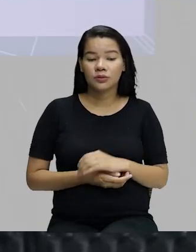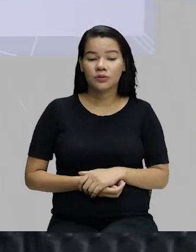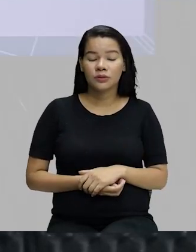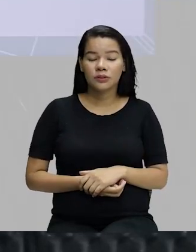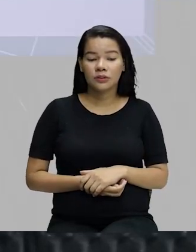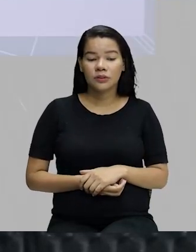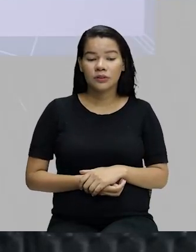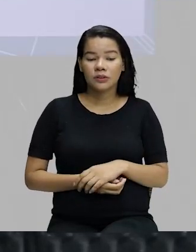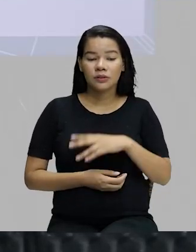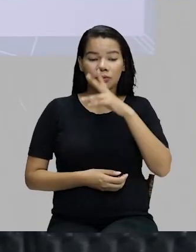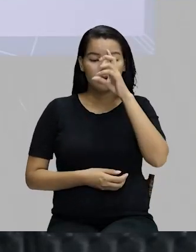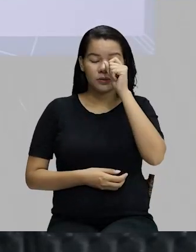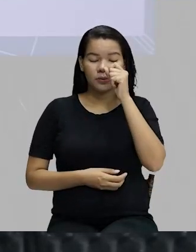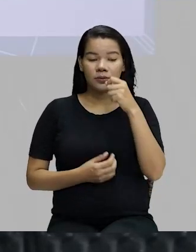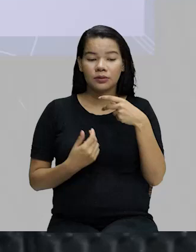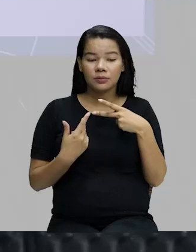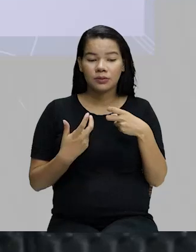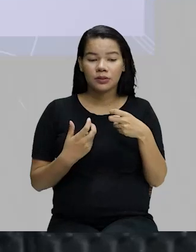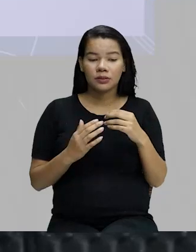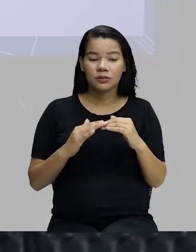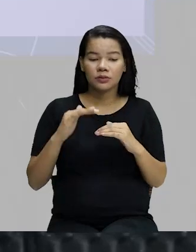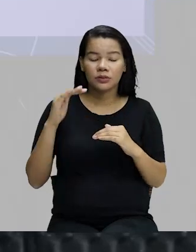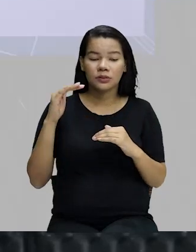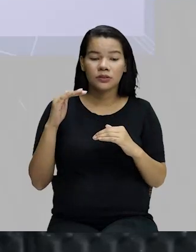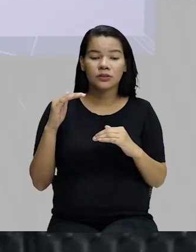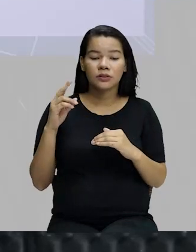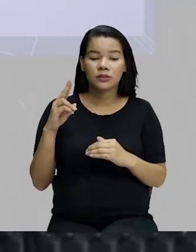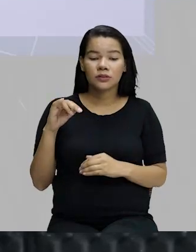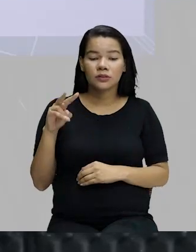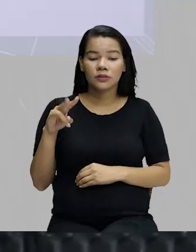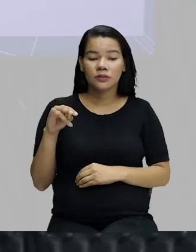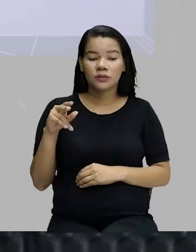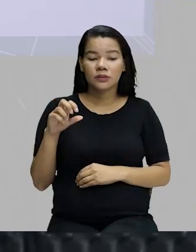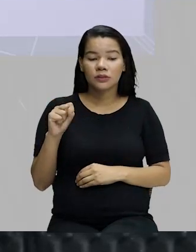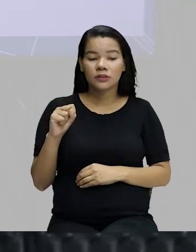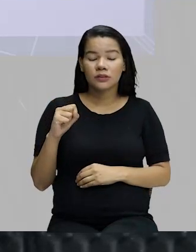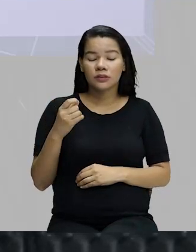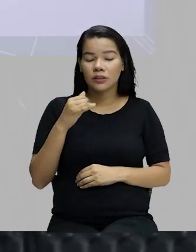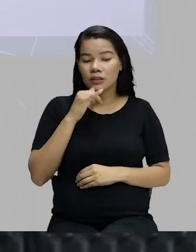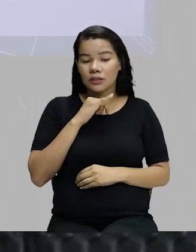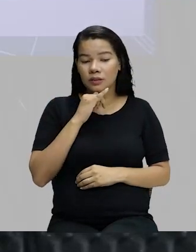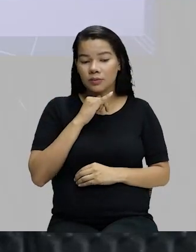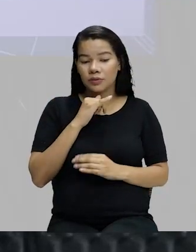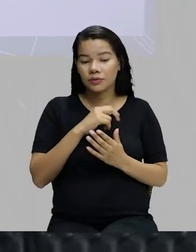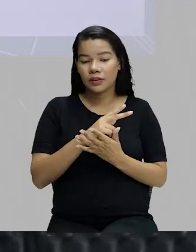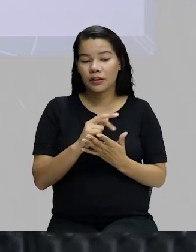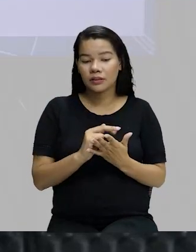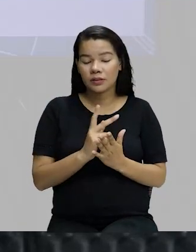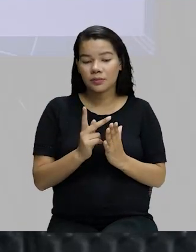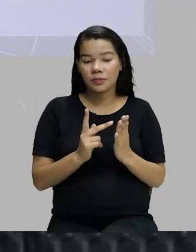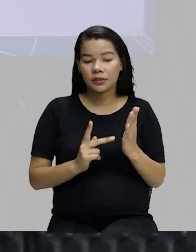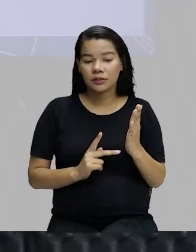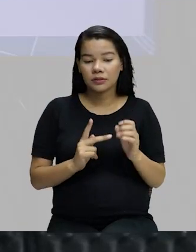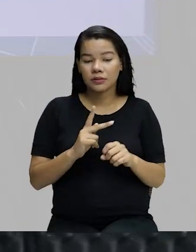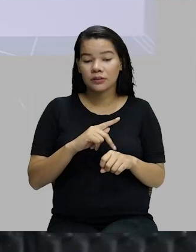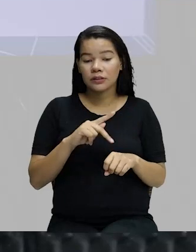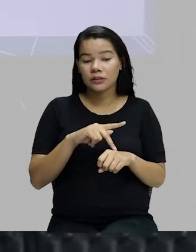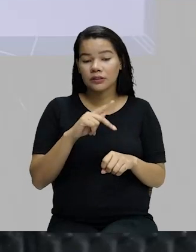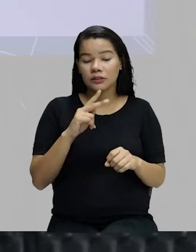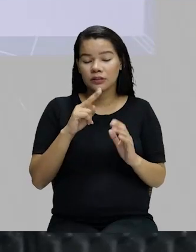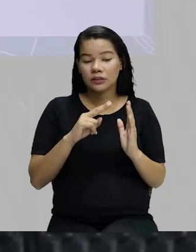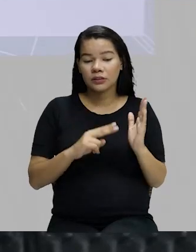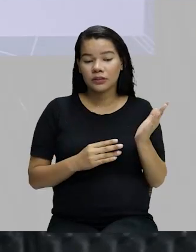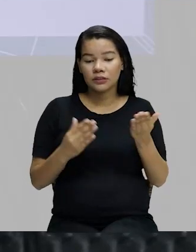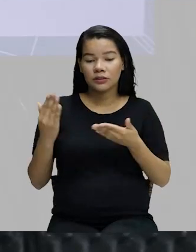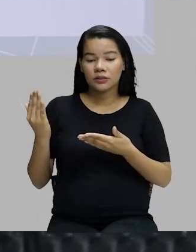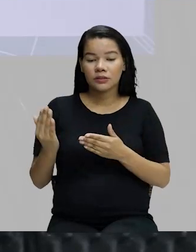Rapidamente foram identificados altos níveis de radiação em locais como a Polônia, Áustria, Suécia, Bielorrússia e até